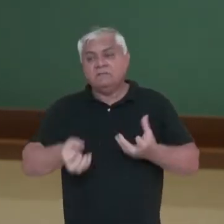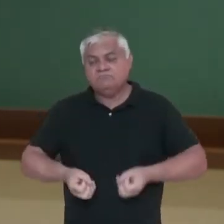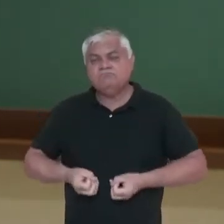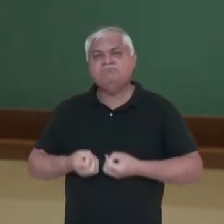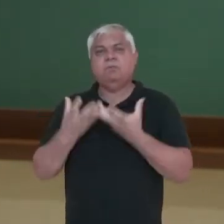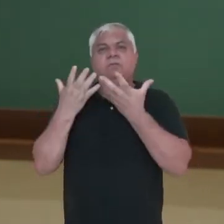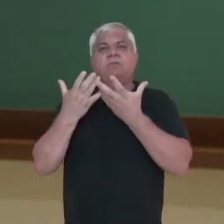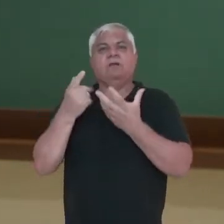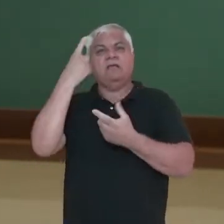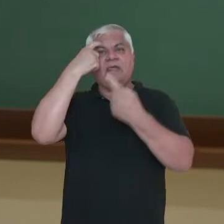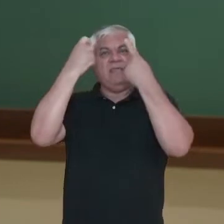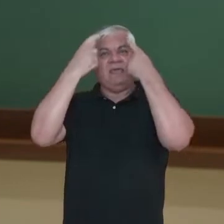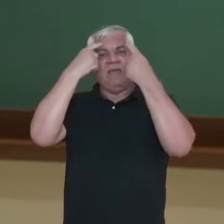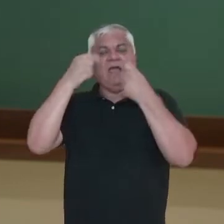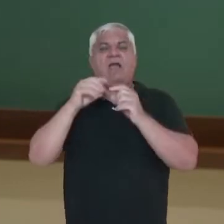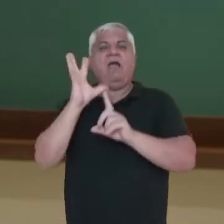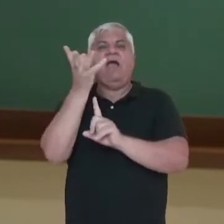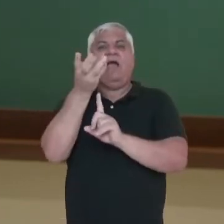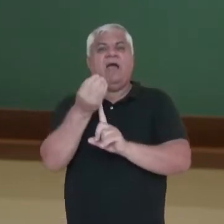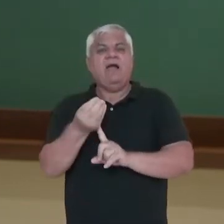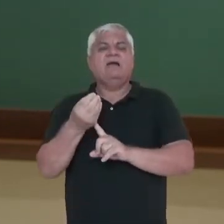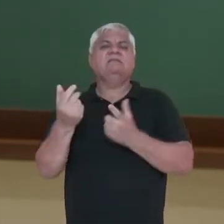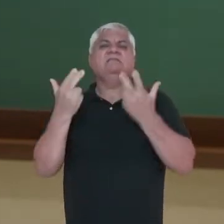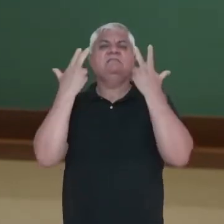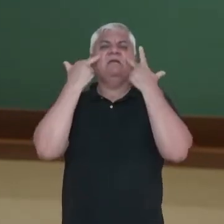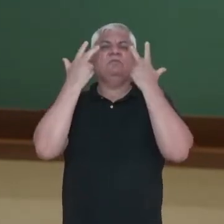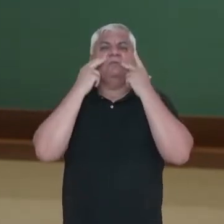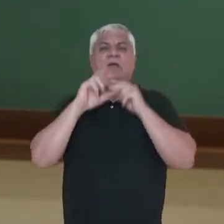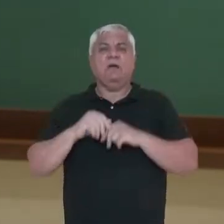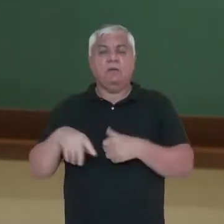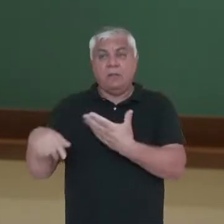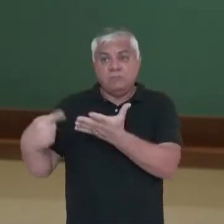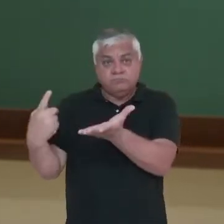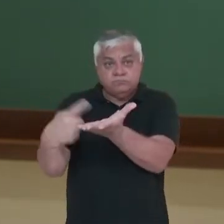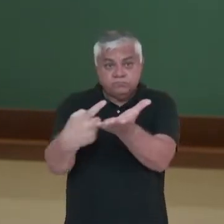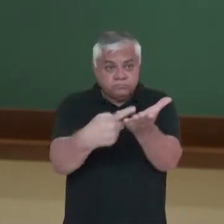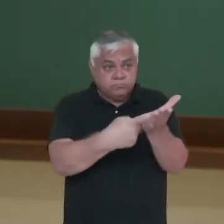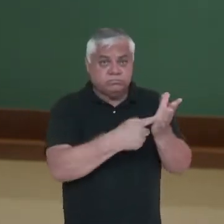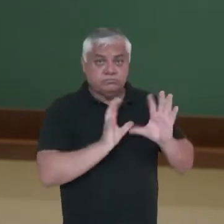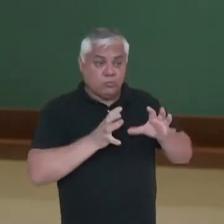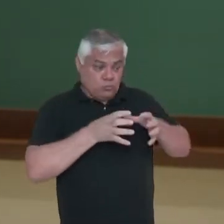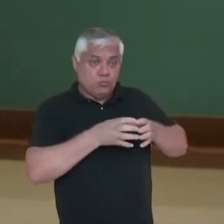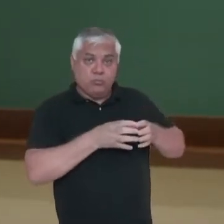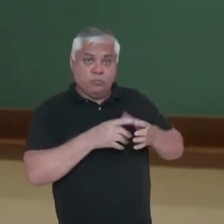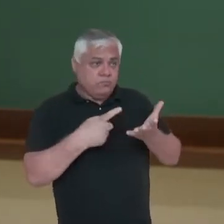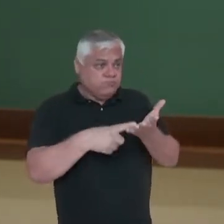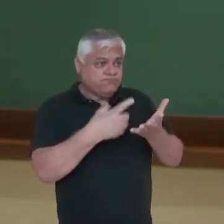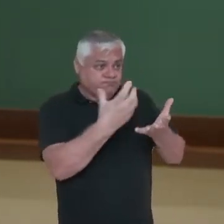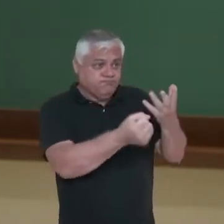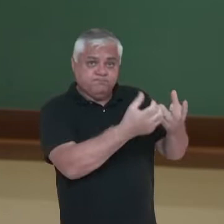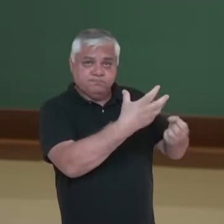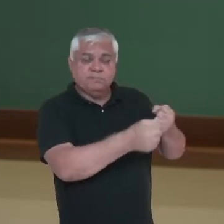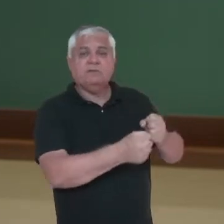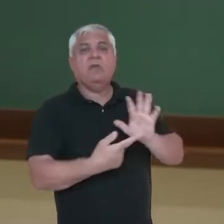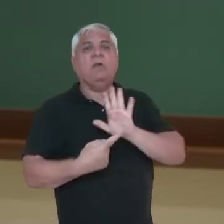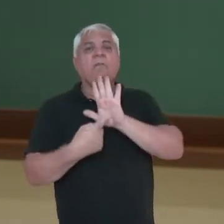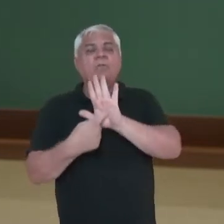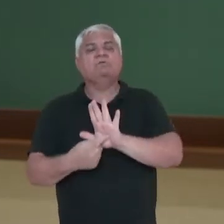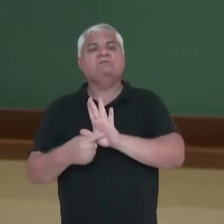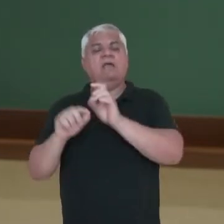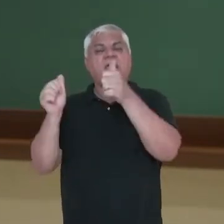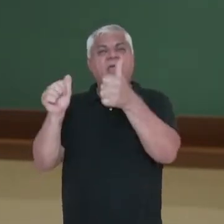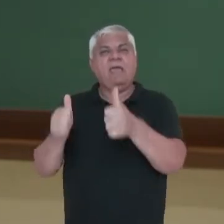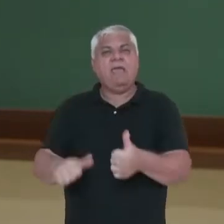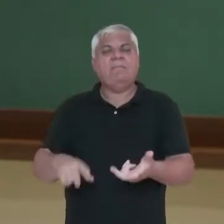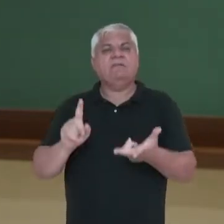então ele decidiu com várias outras pessoas eles decidiram formar um grupo esse grupo ele queria fazer usando a performance réplica ele pode